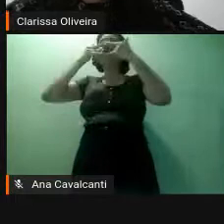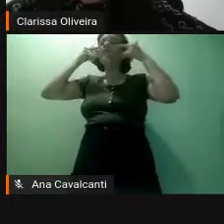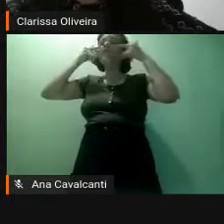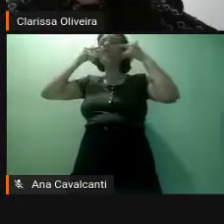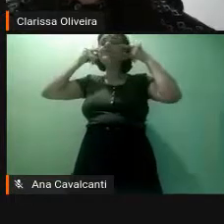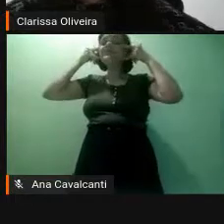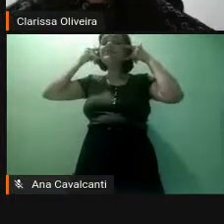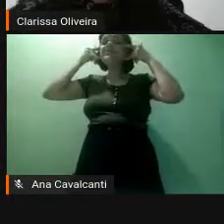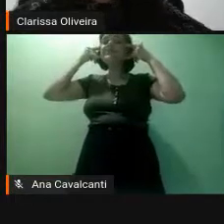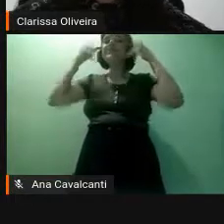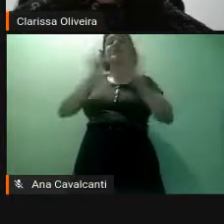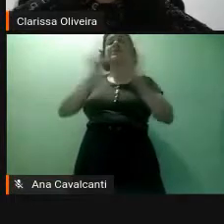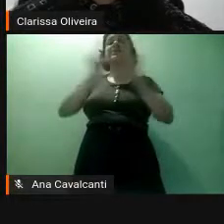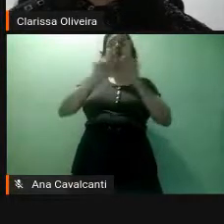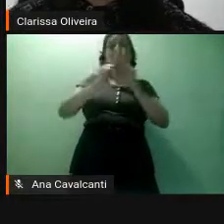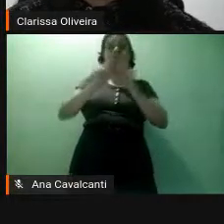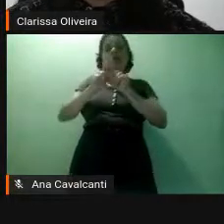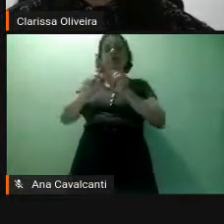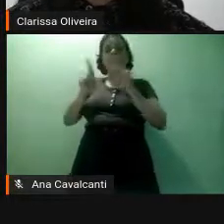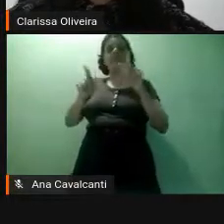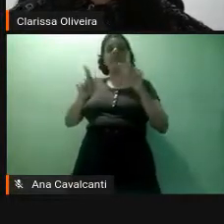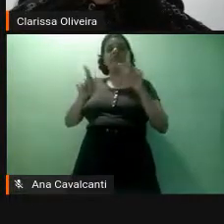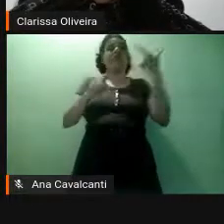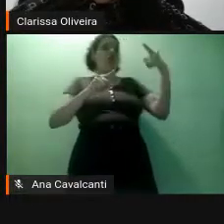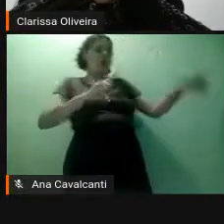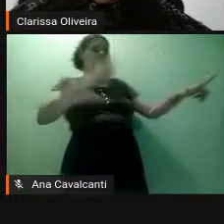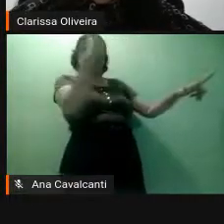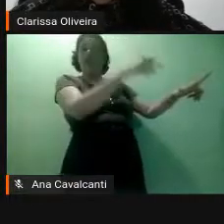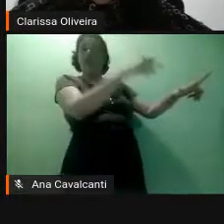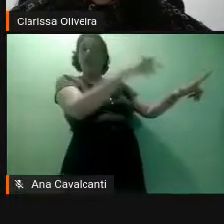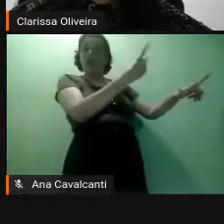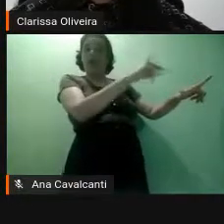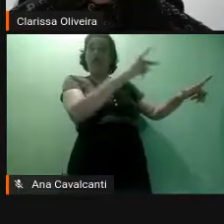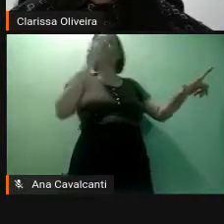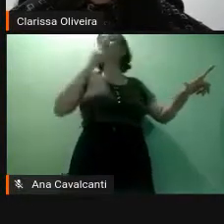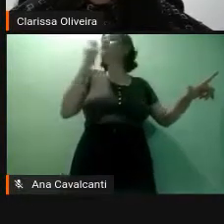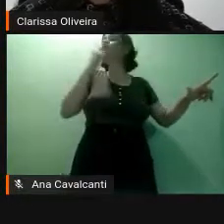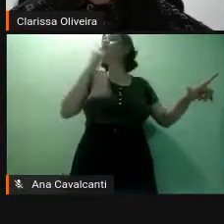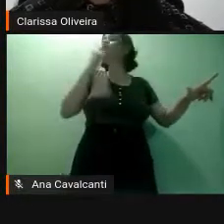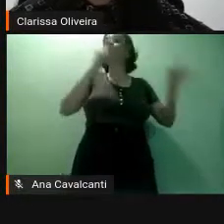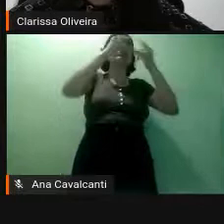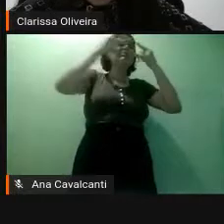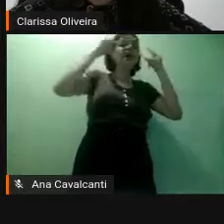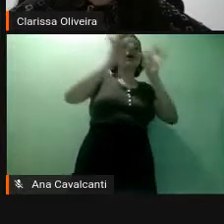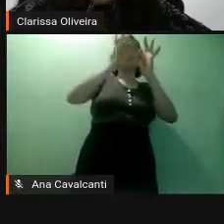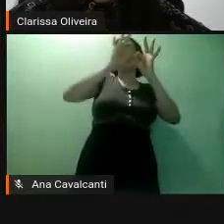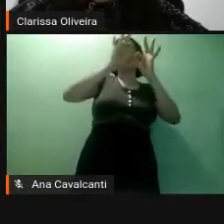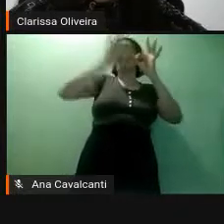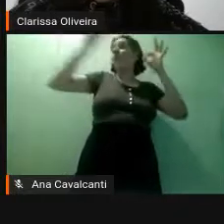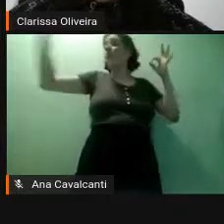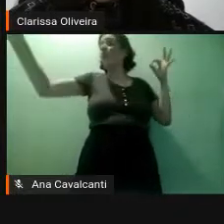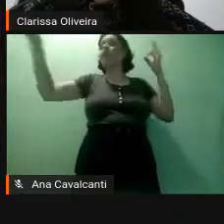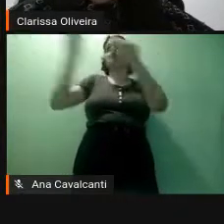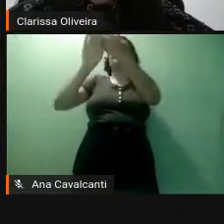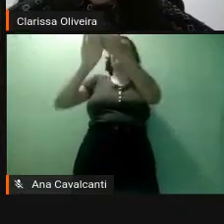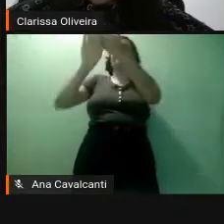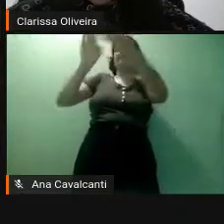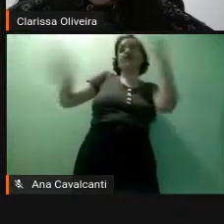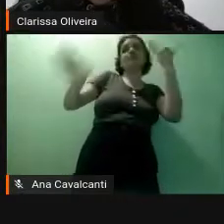e a pessoa que não está infectada está sem a máscara, sem respeitar o distanciamento social,